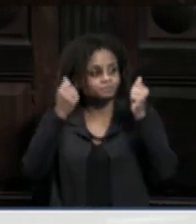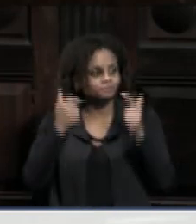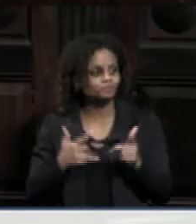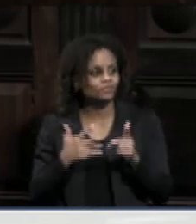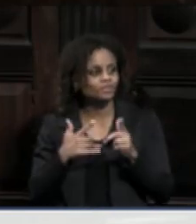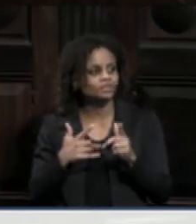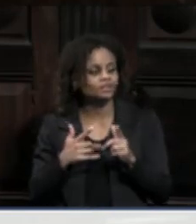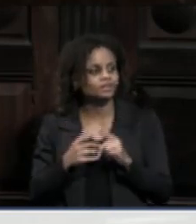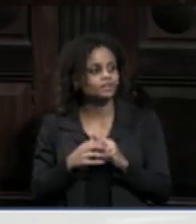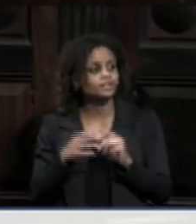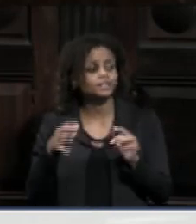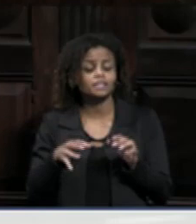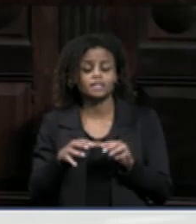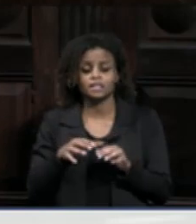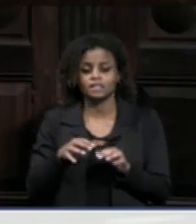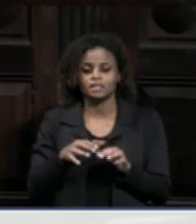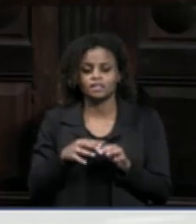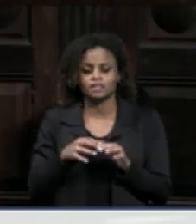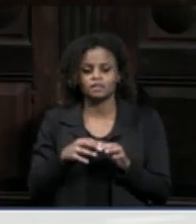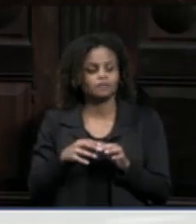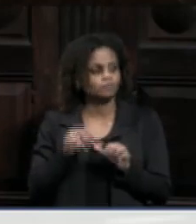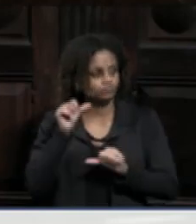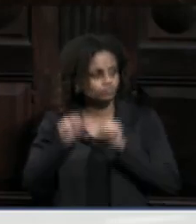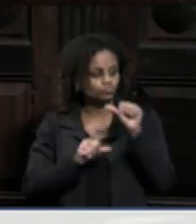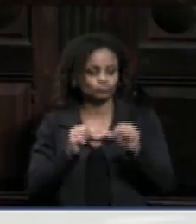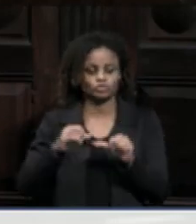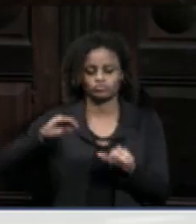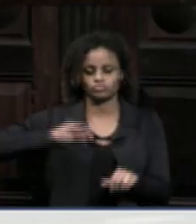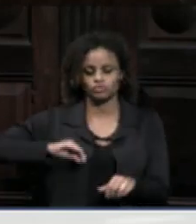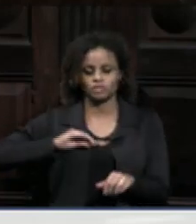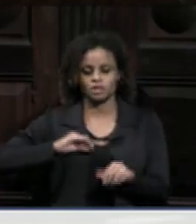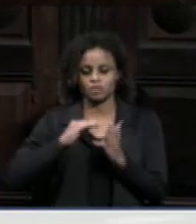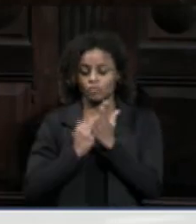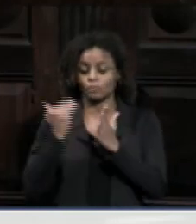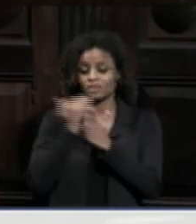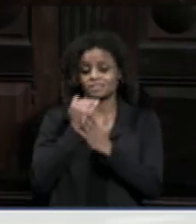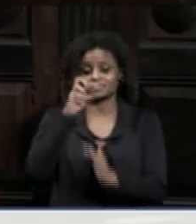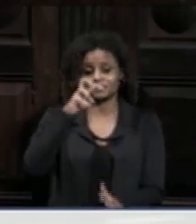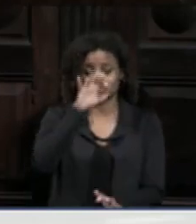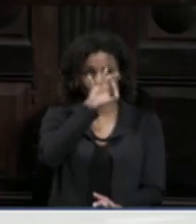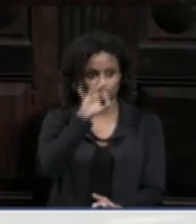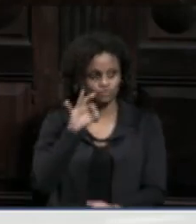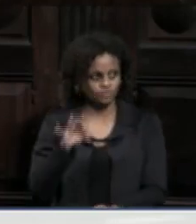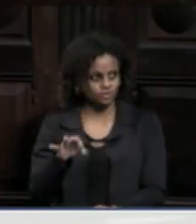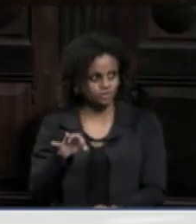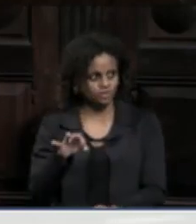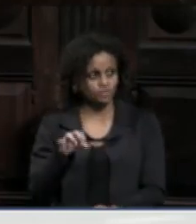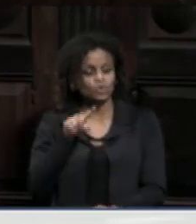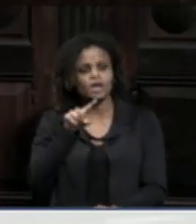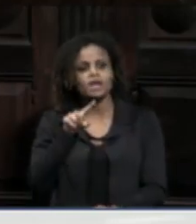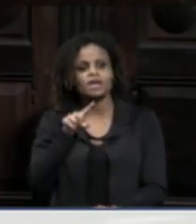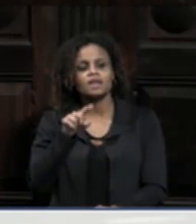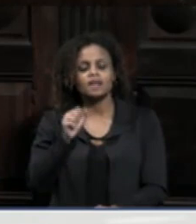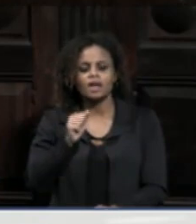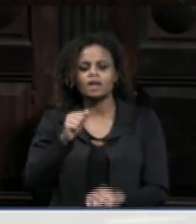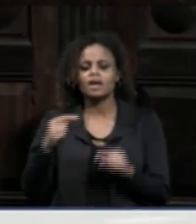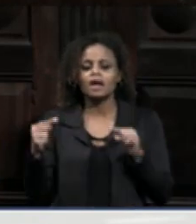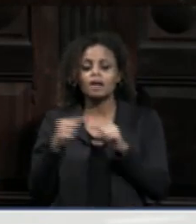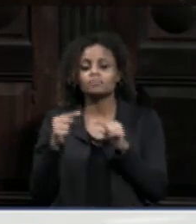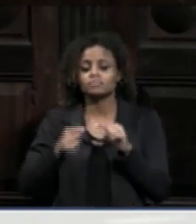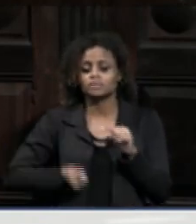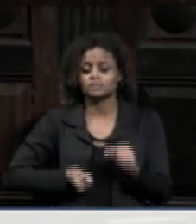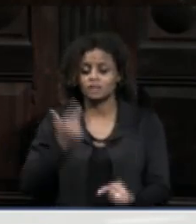salarial de 5%, deputado Paulo Ramos, iria onerar a folha do